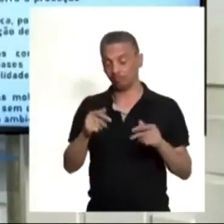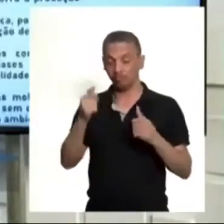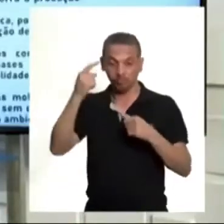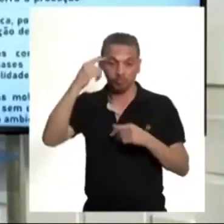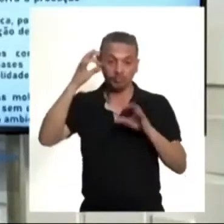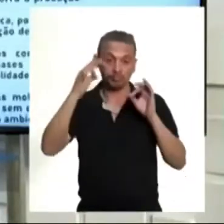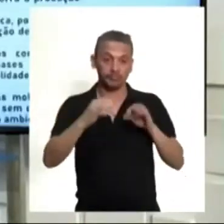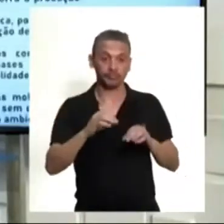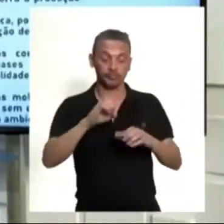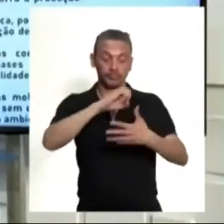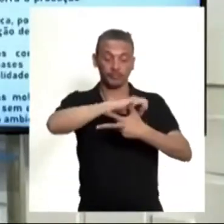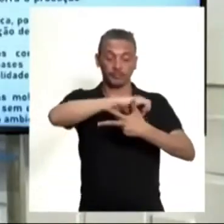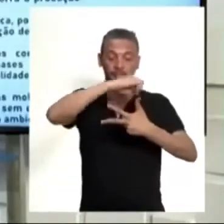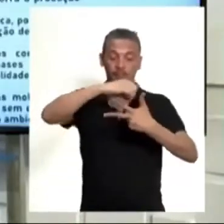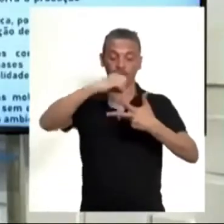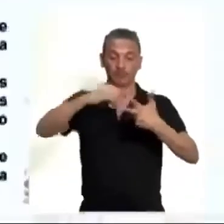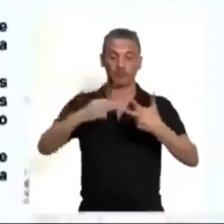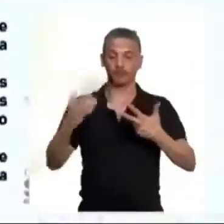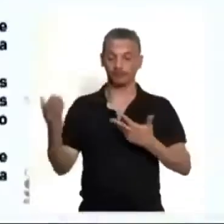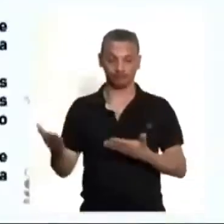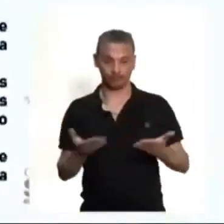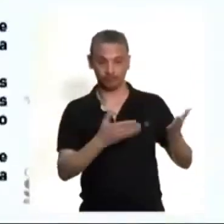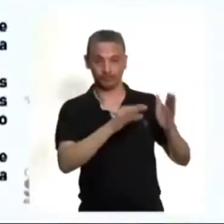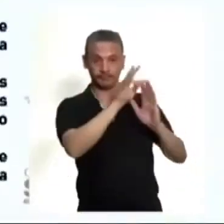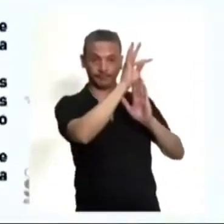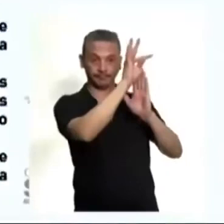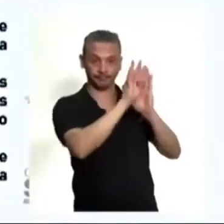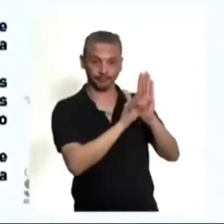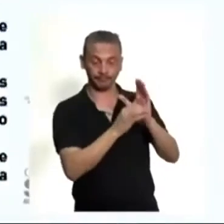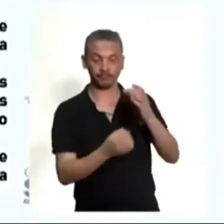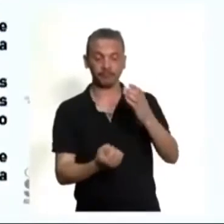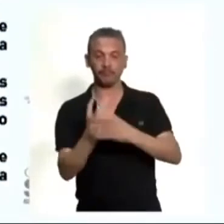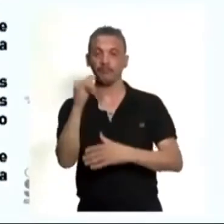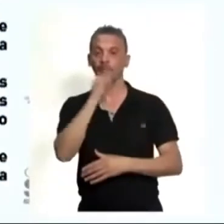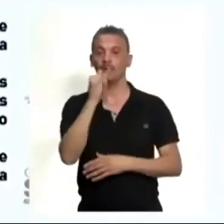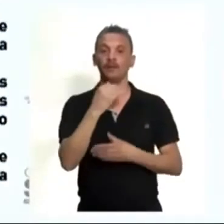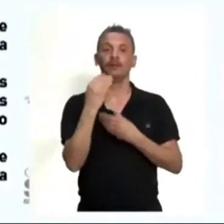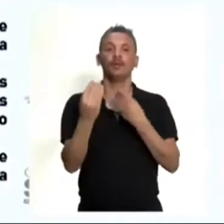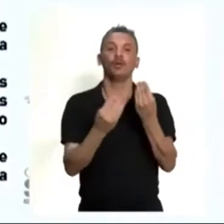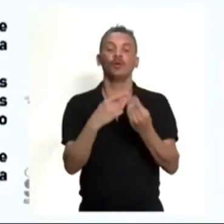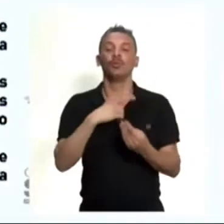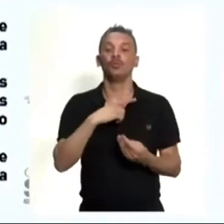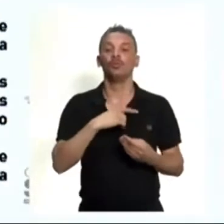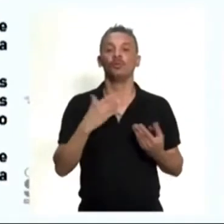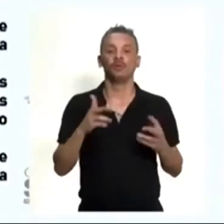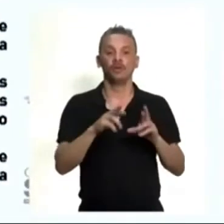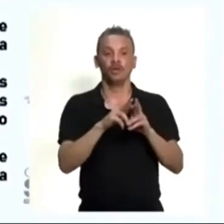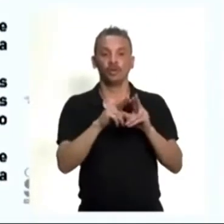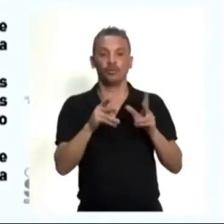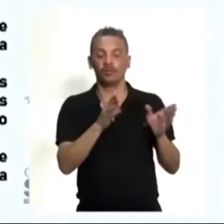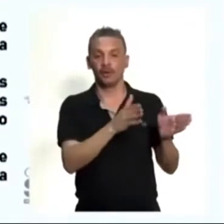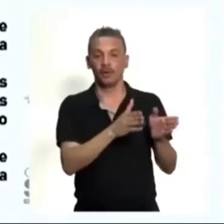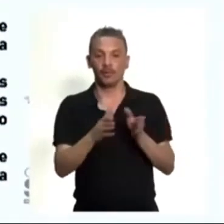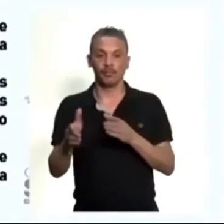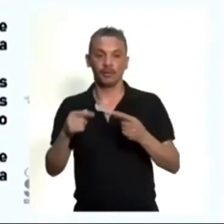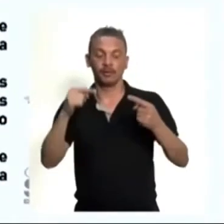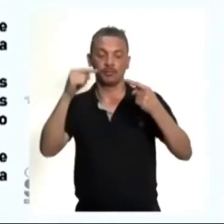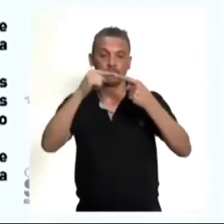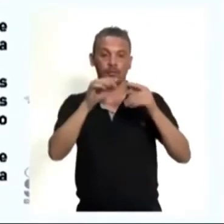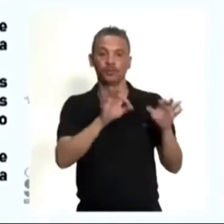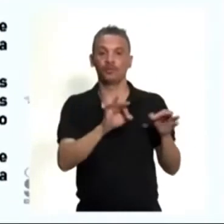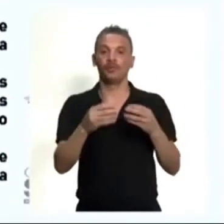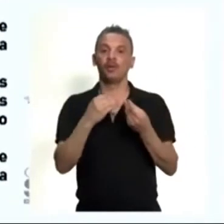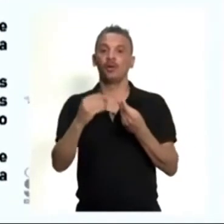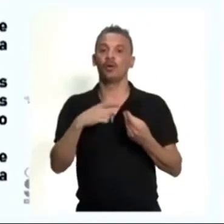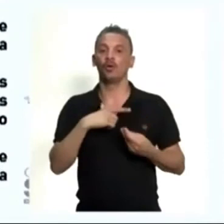daí que o Enem fala o seguinte, ó, com base nesse texto aí, nessa produção de energia elétrica e tal, Diferencia dos processos convencionais. Por que